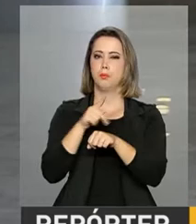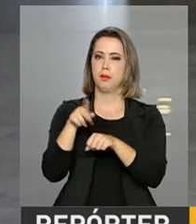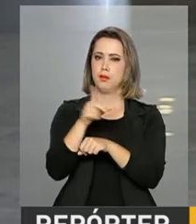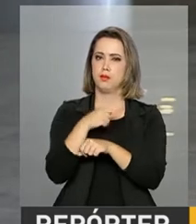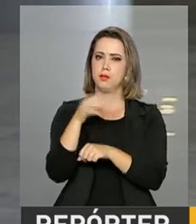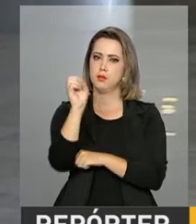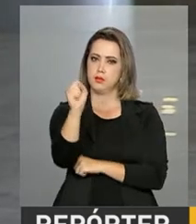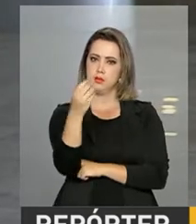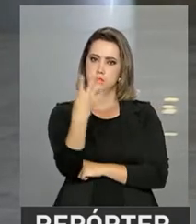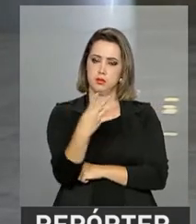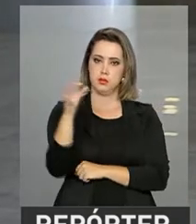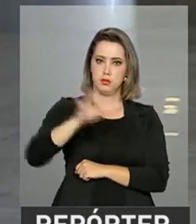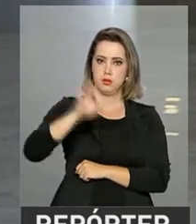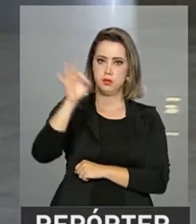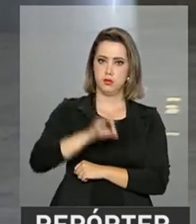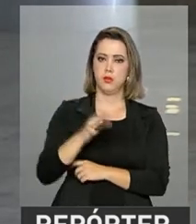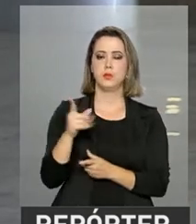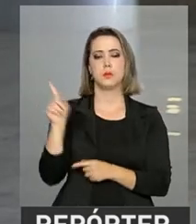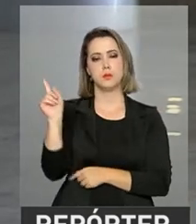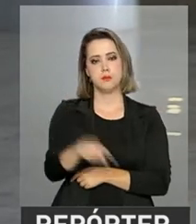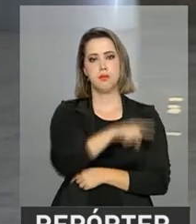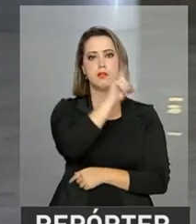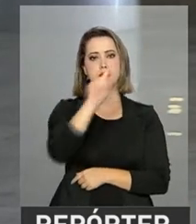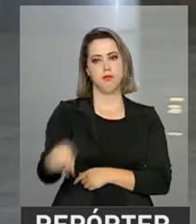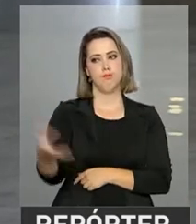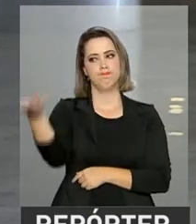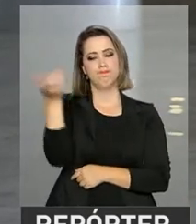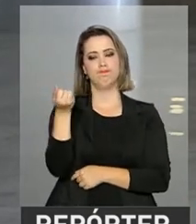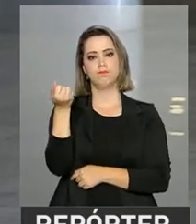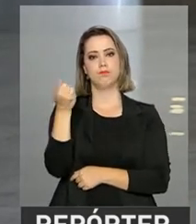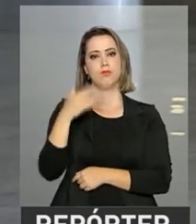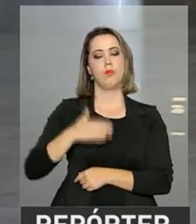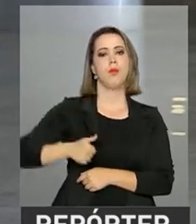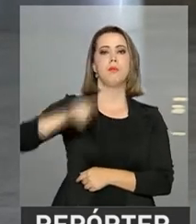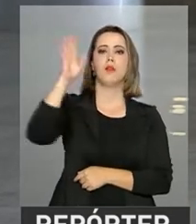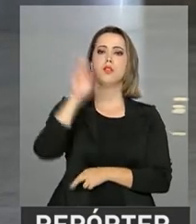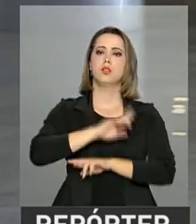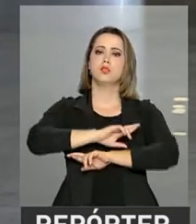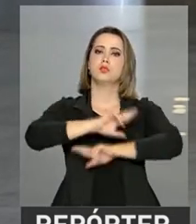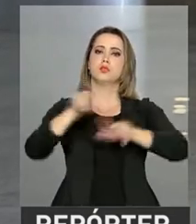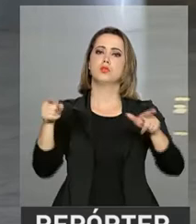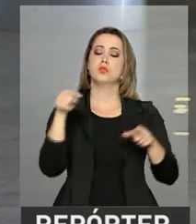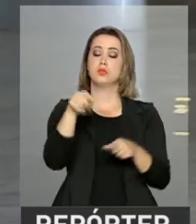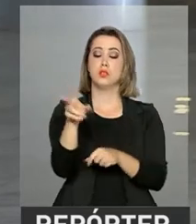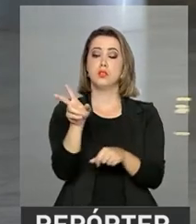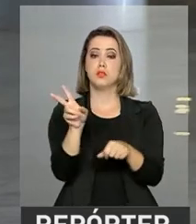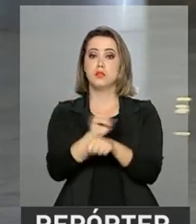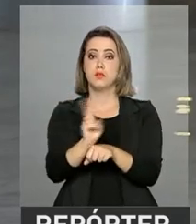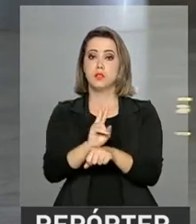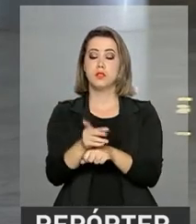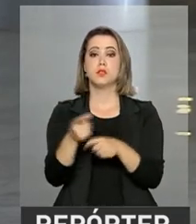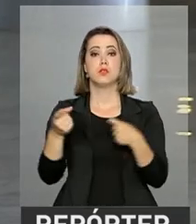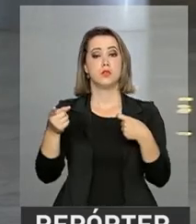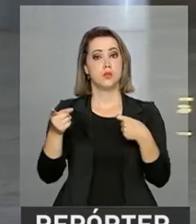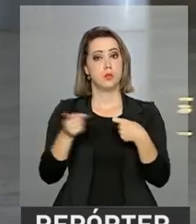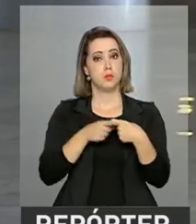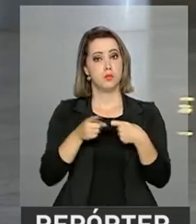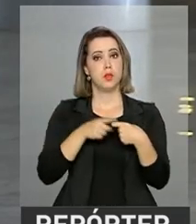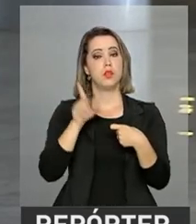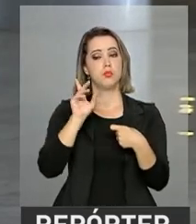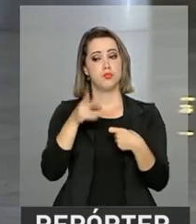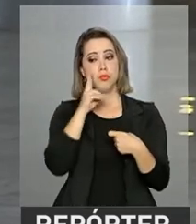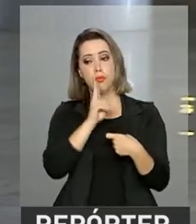dos exames resultaram no cancelamento do benefício na maior parte dos casos as avaliações médicas apontaram que as pessoas já estavam